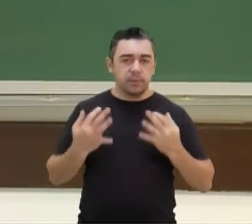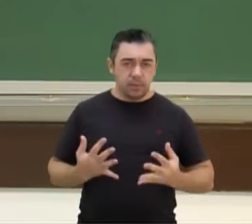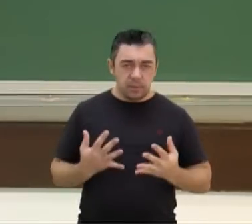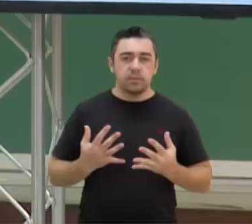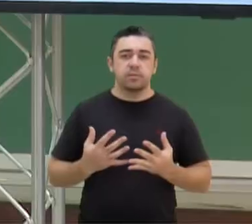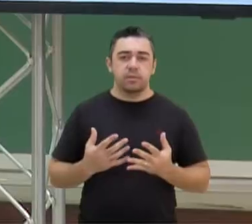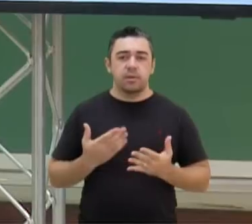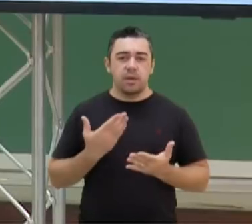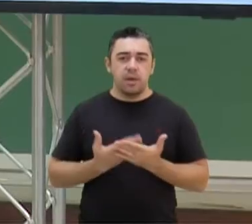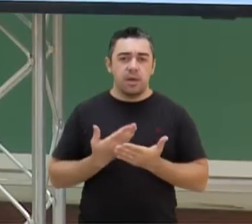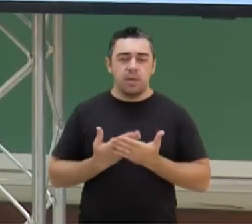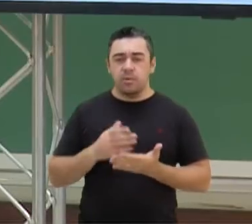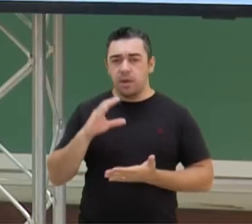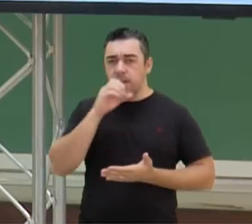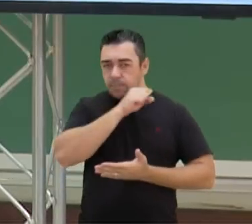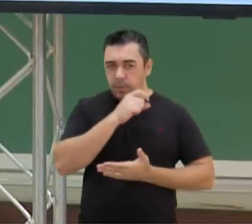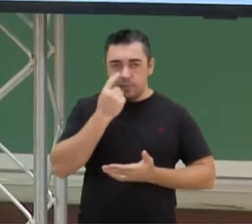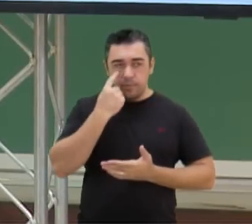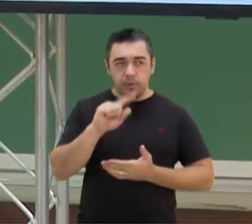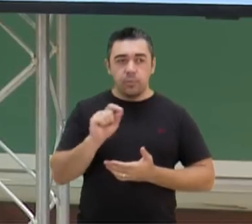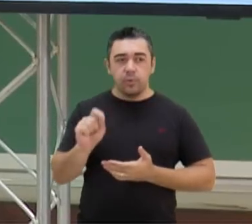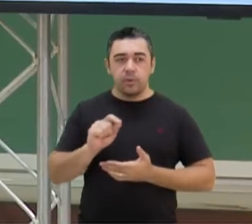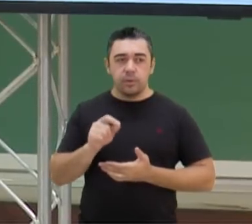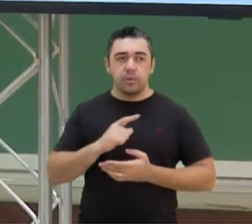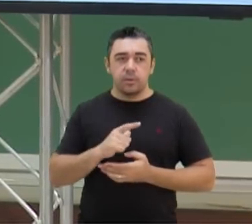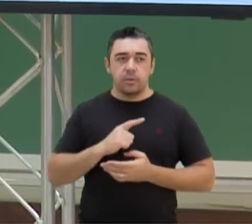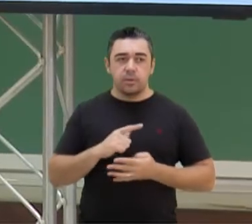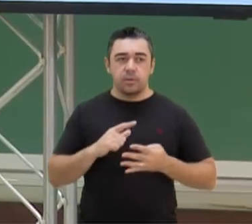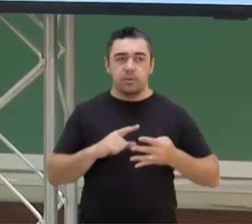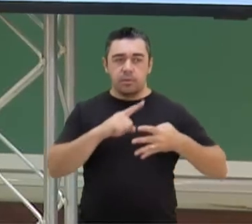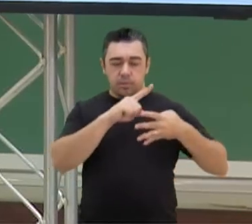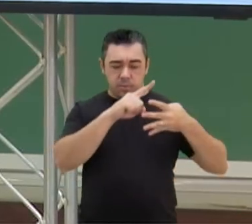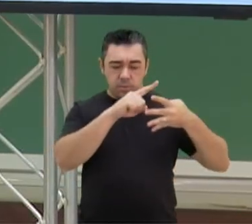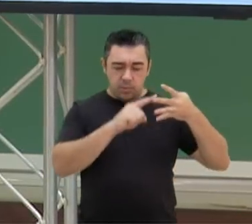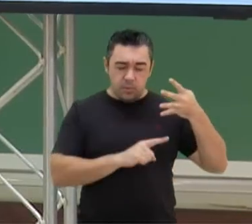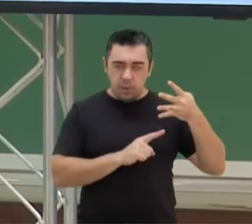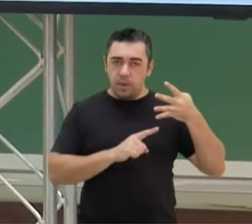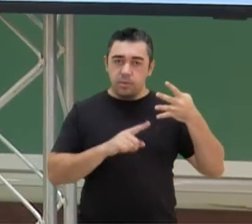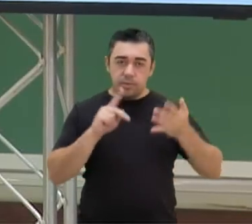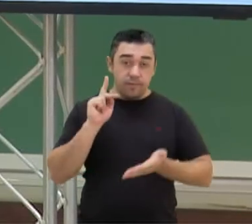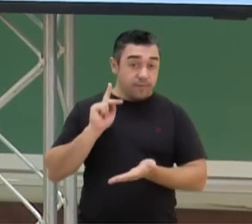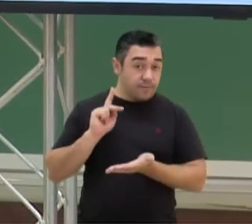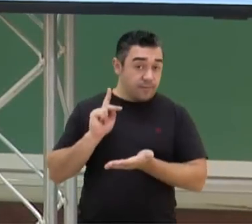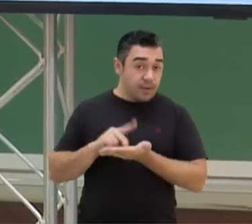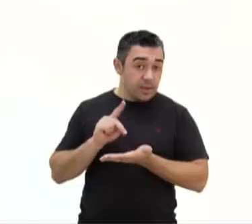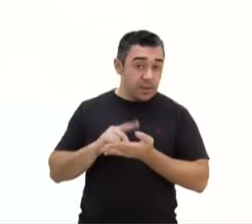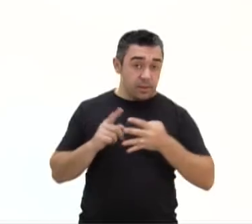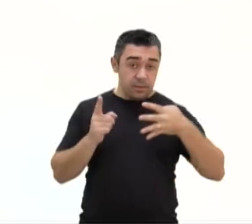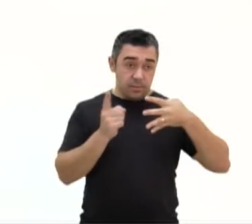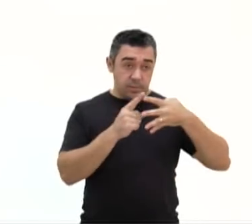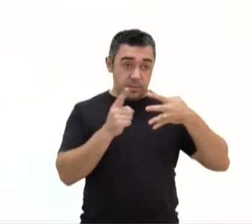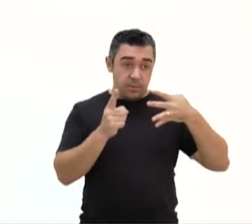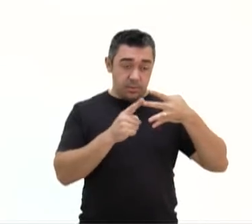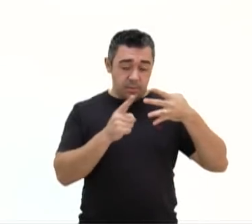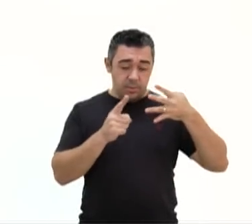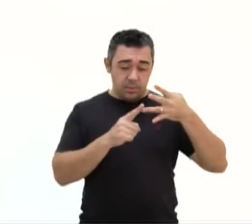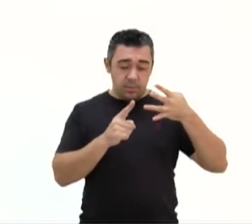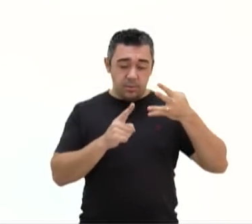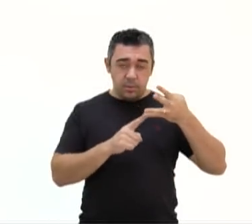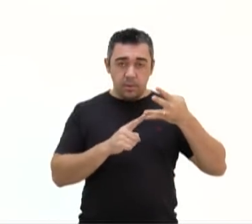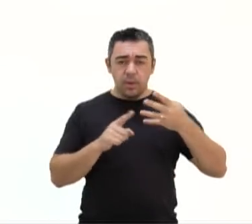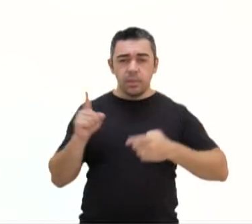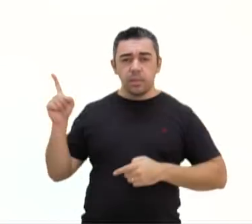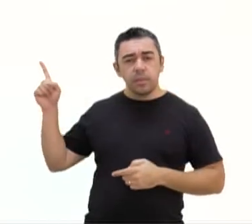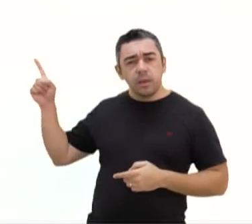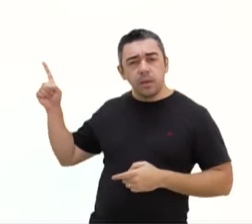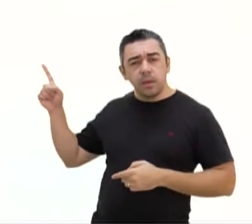seja, muito rapidamente, vimos as 4 nobres verdades. E aqui nós temos a roda da vida. É